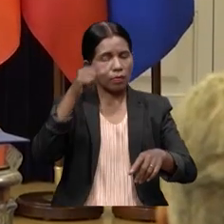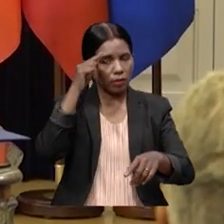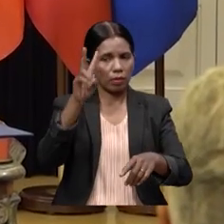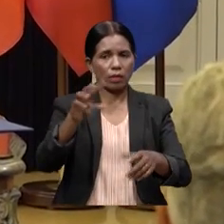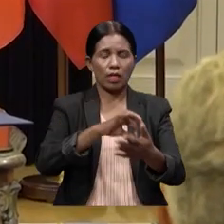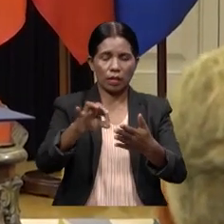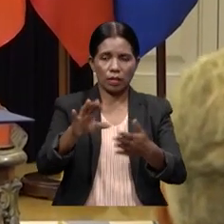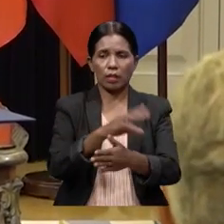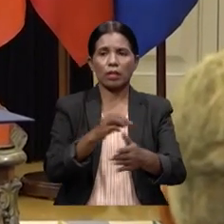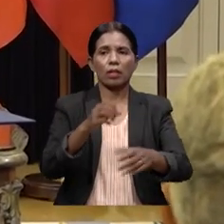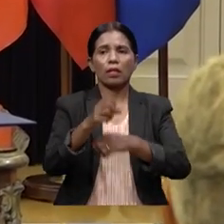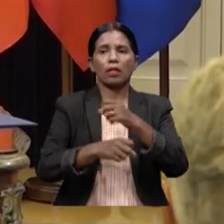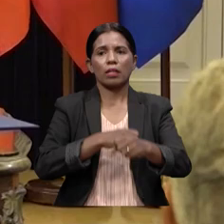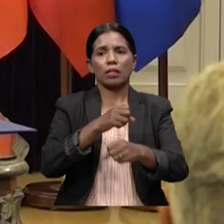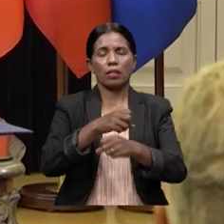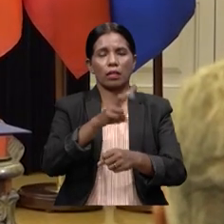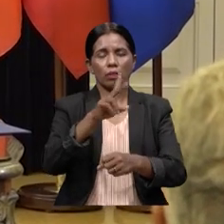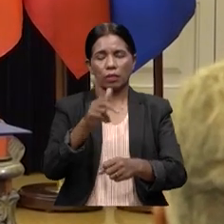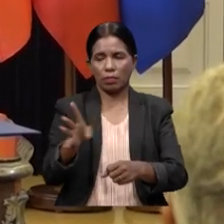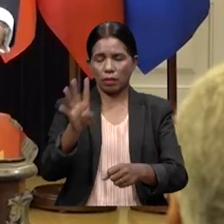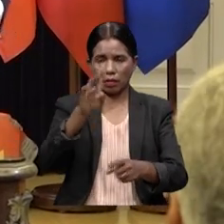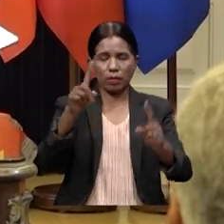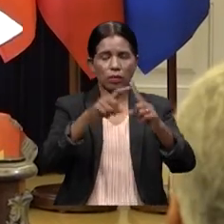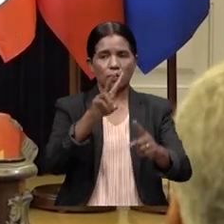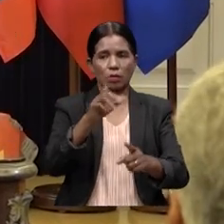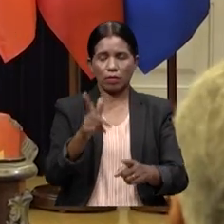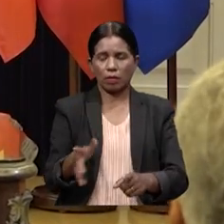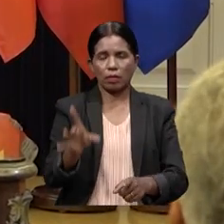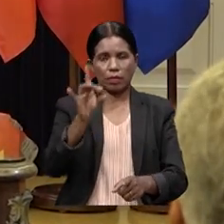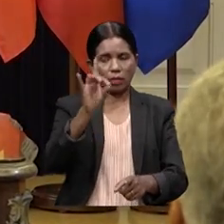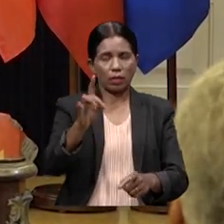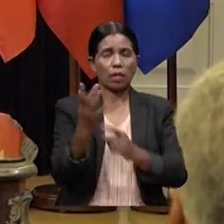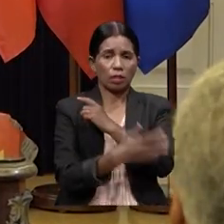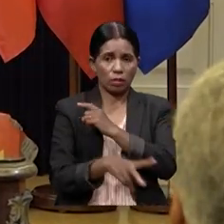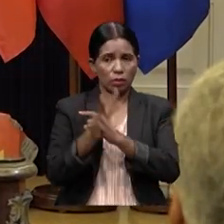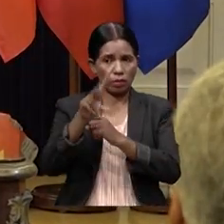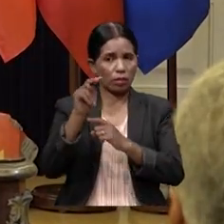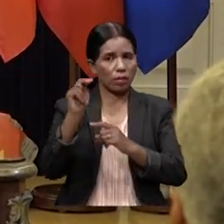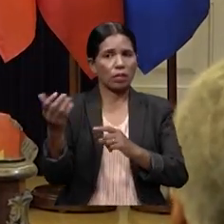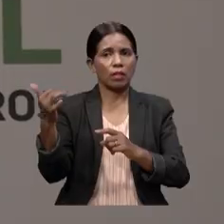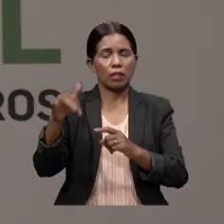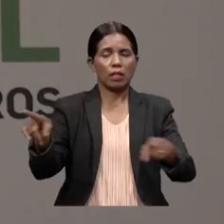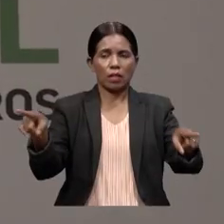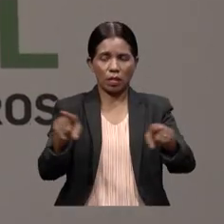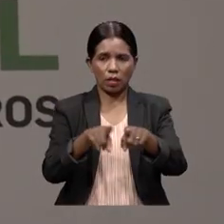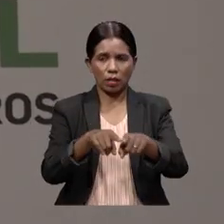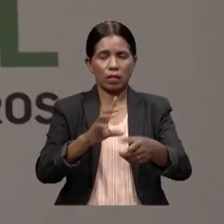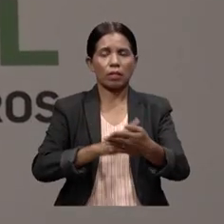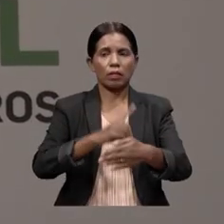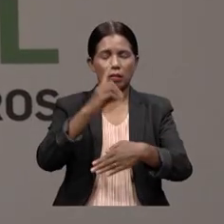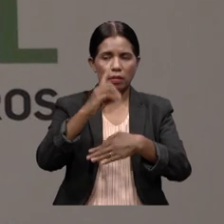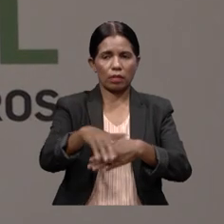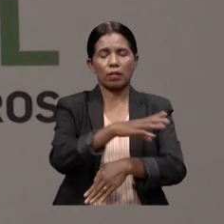programa estratégico Tina Ringo Rua Nesnahat, do Tina Ringo Rua Nesnualu, Rai Rua Nien e a Sirani Hanesan, desenvolvimento